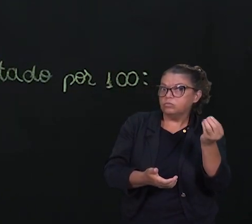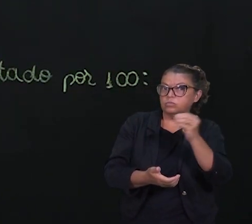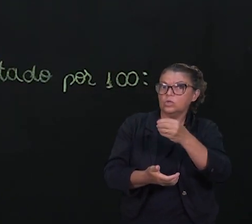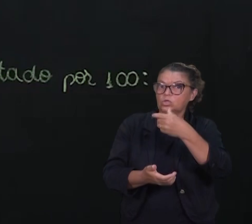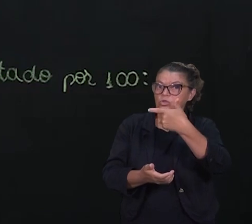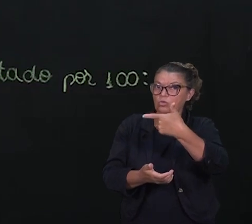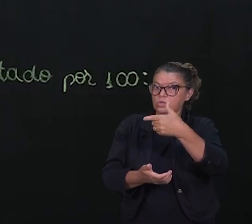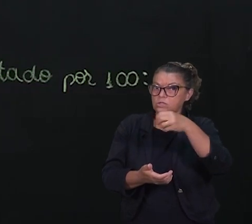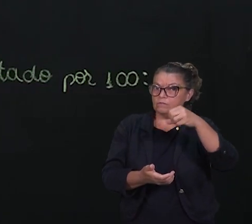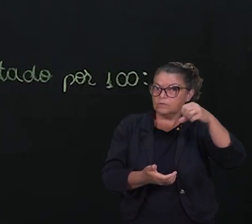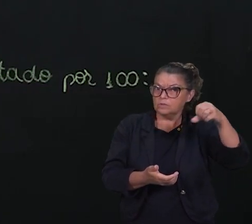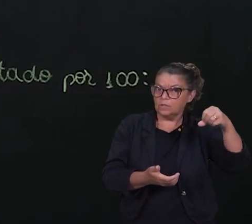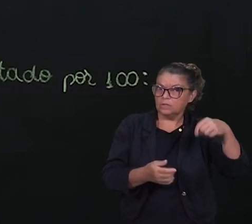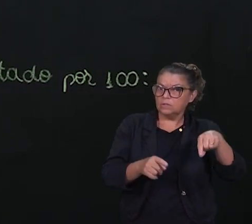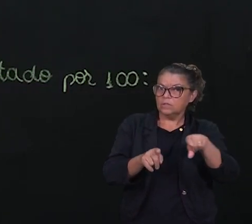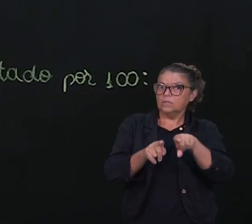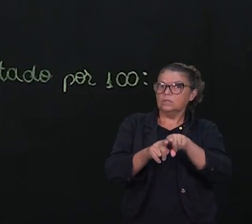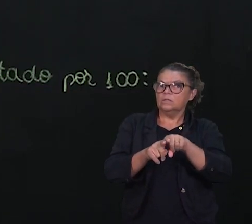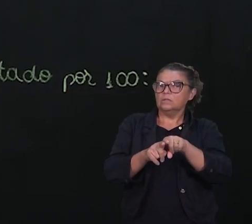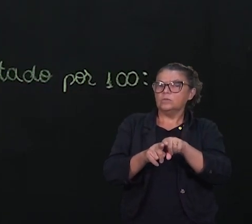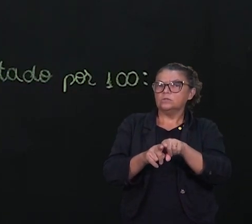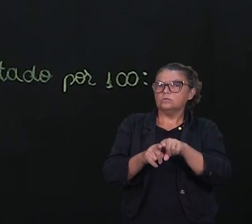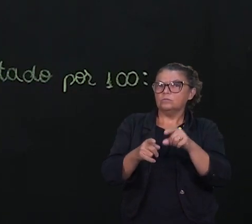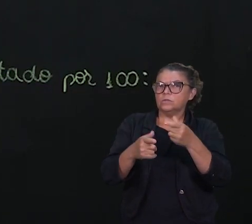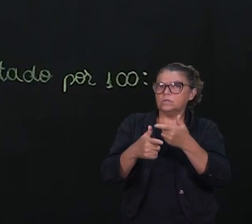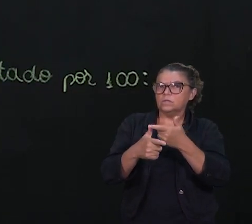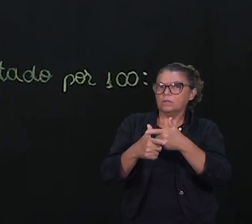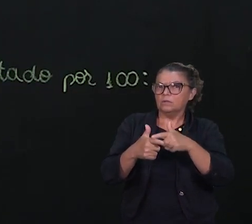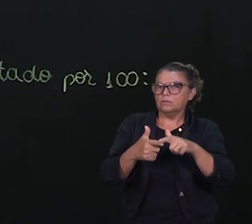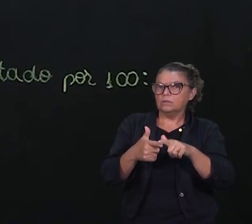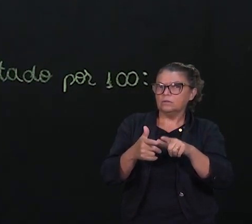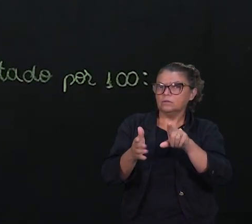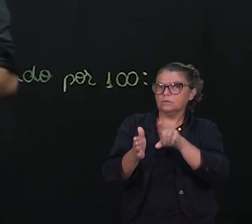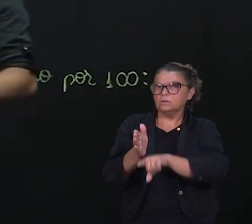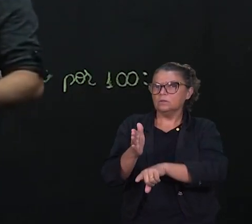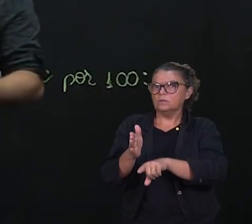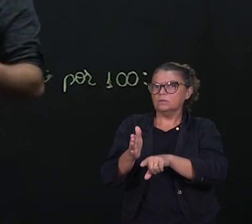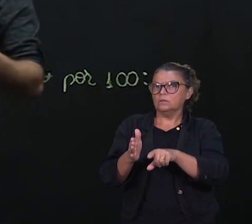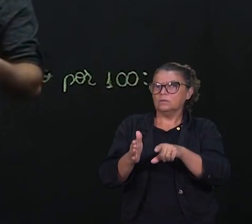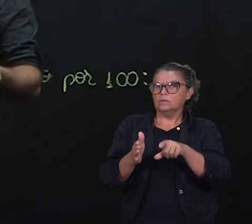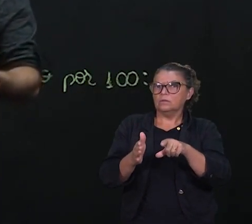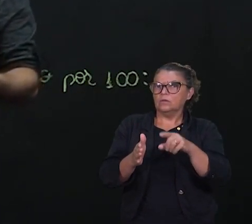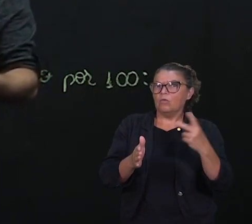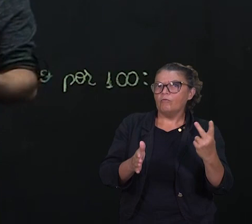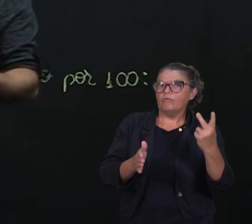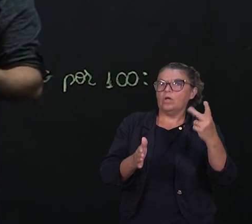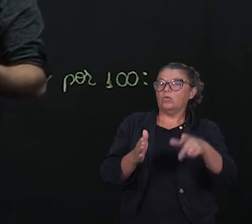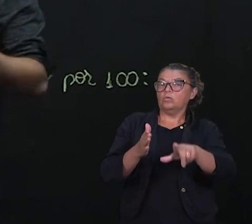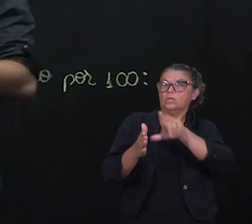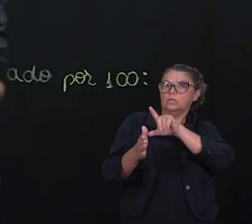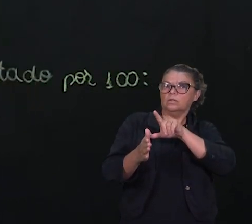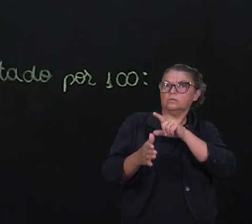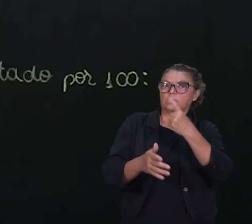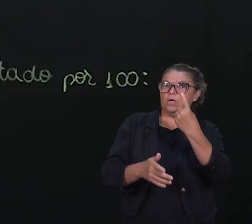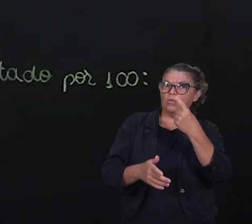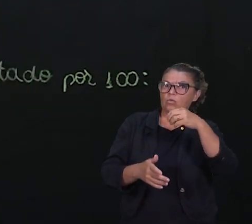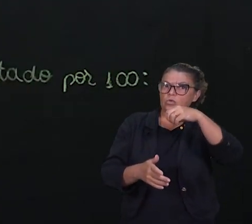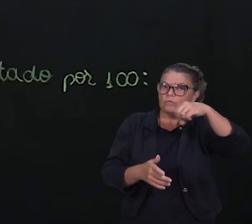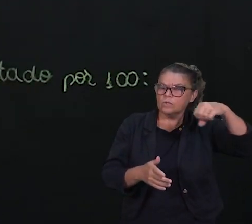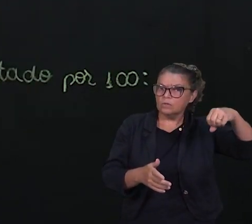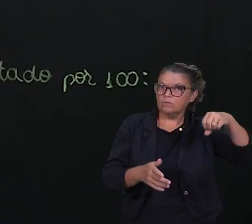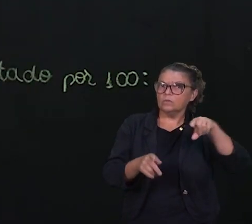é 2,29, e subtrai do preço anterior, que nesse caso é 1,99. E